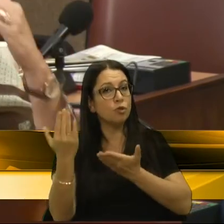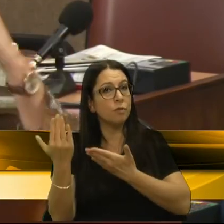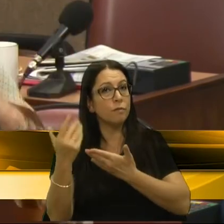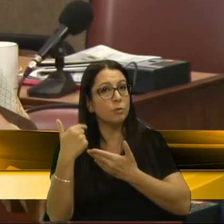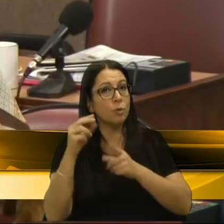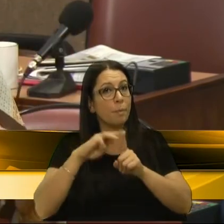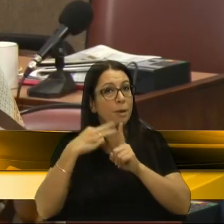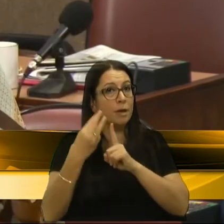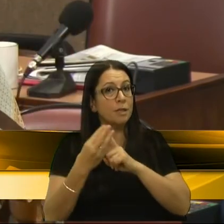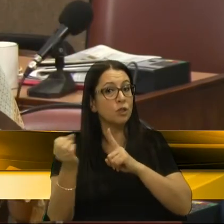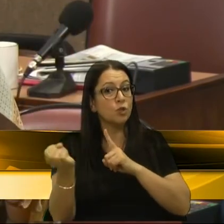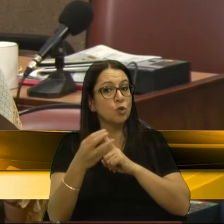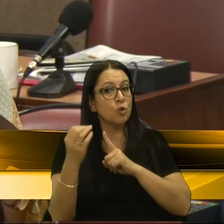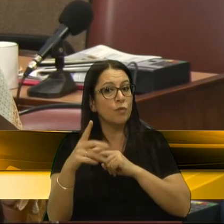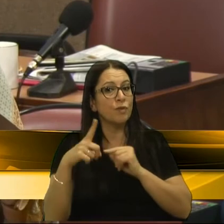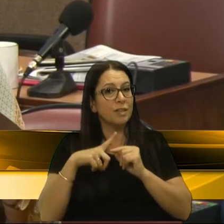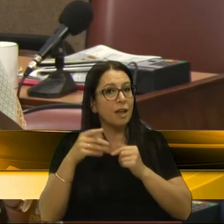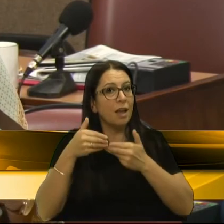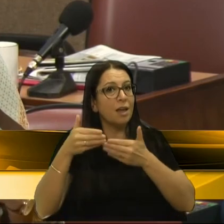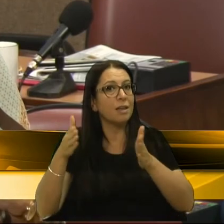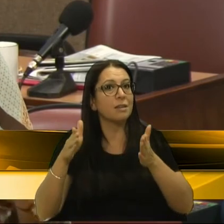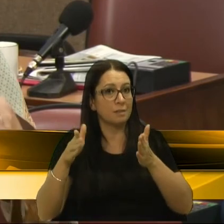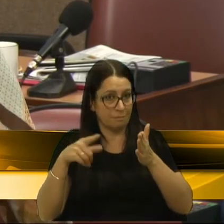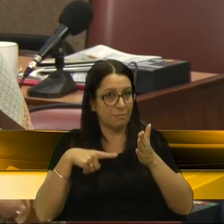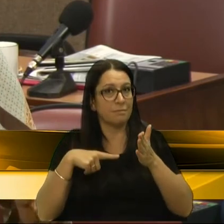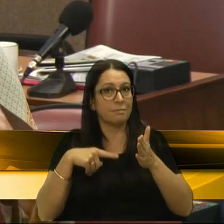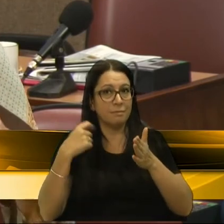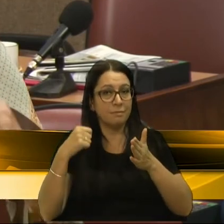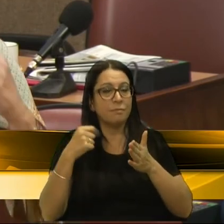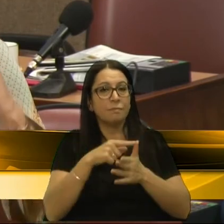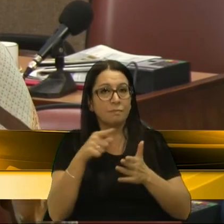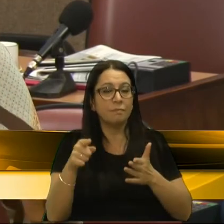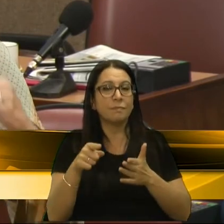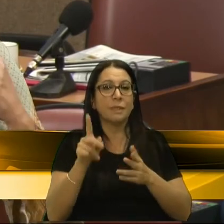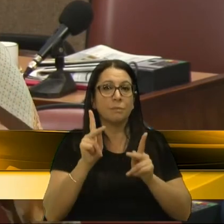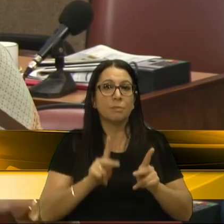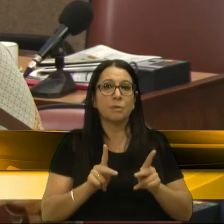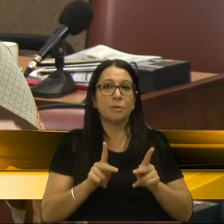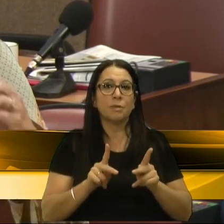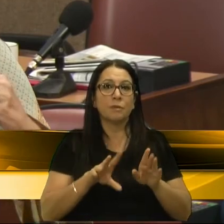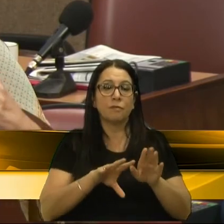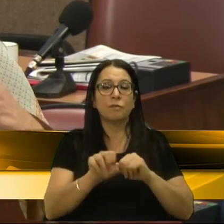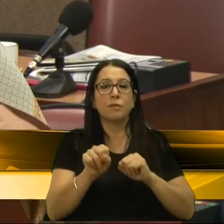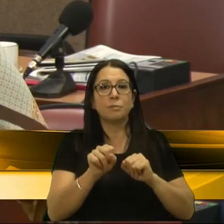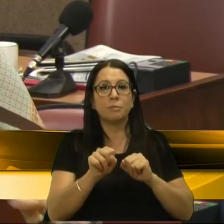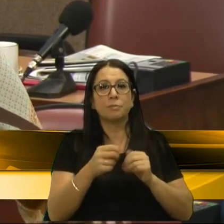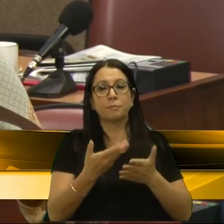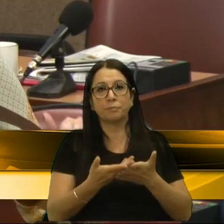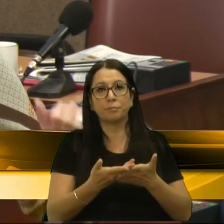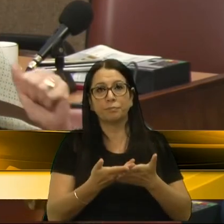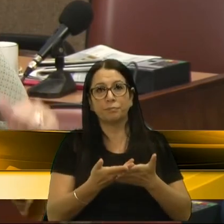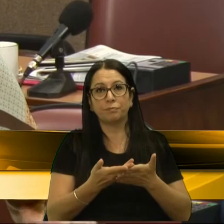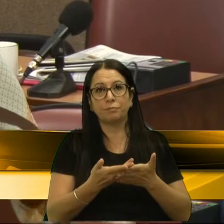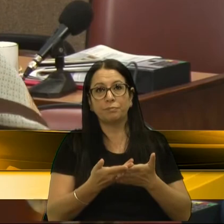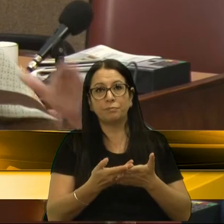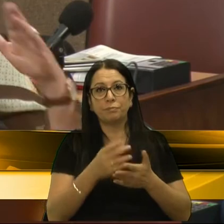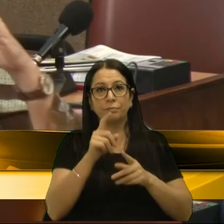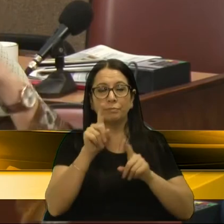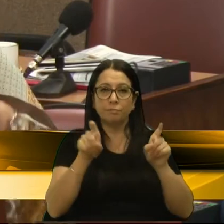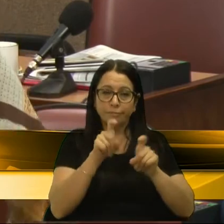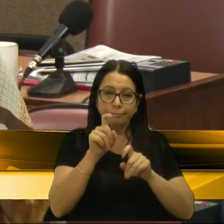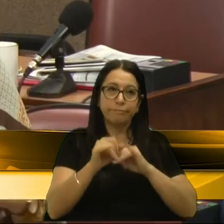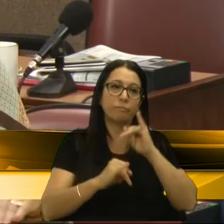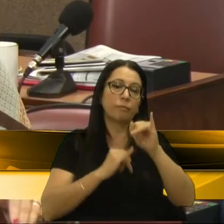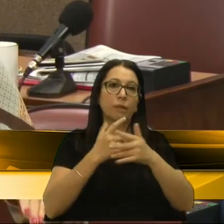esse mercado de inovação que está aí, que está precisando de pessoas com formação de